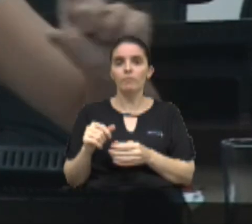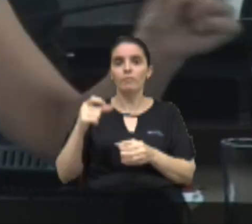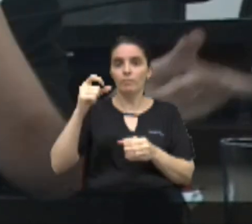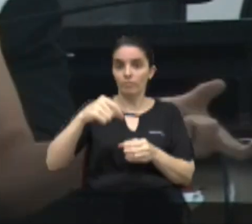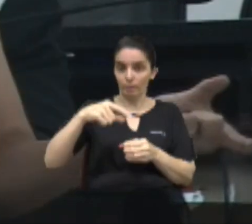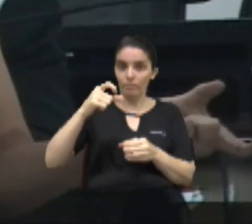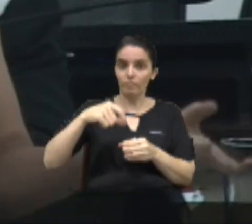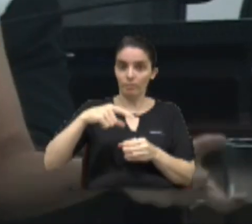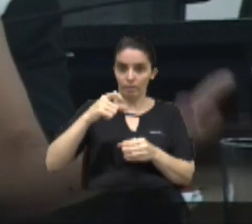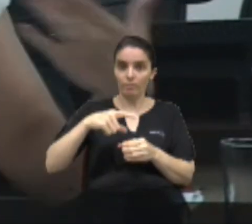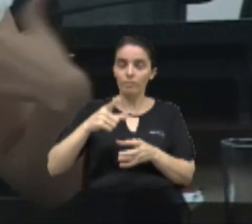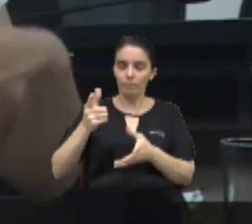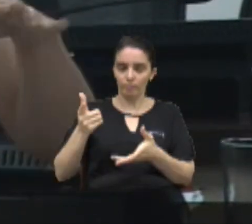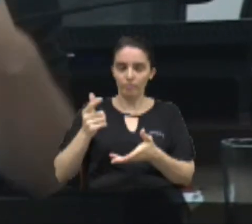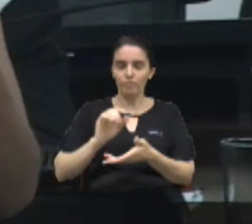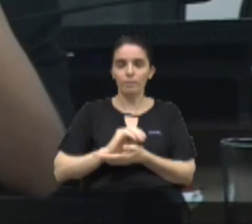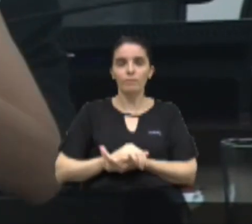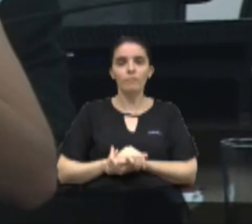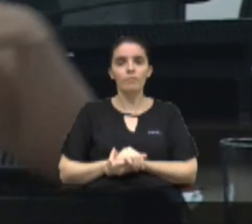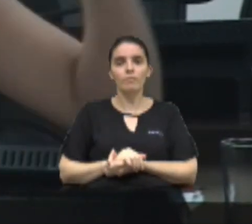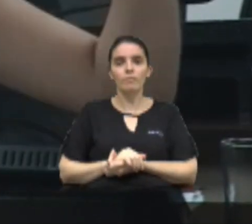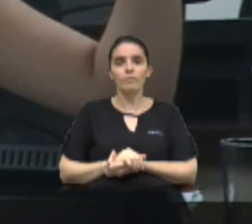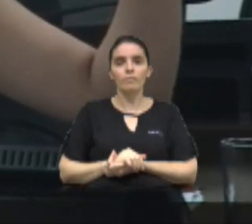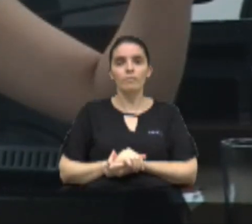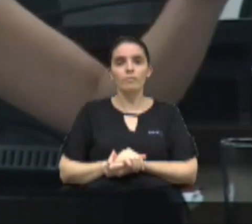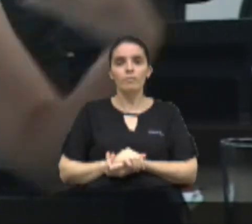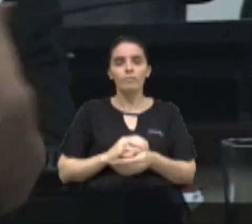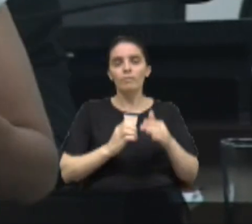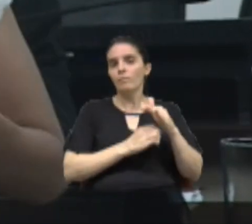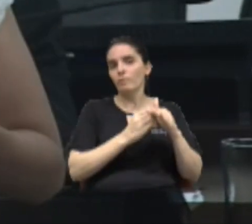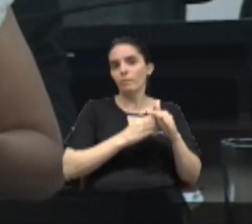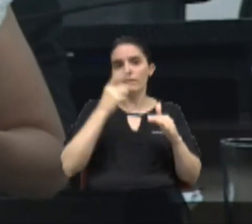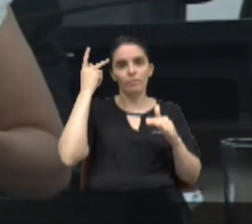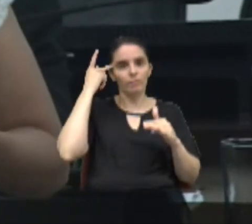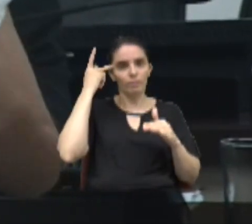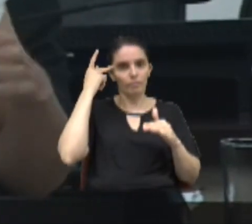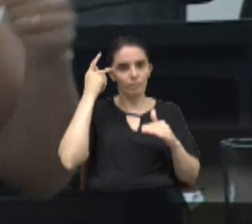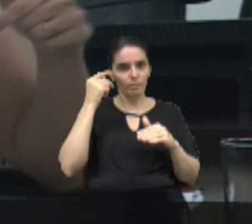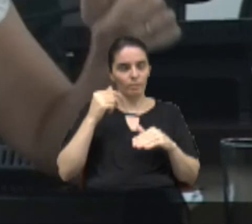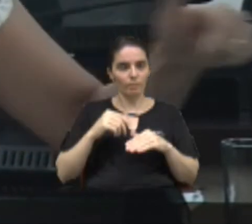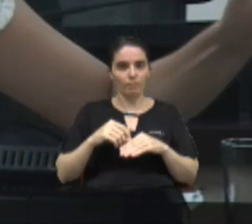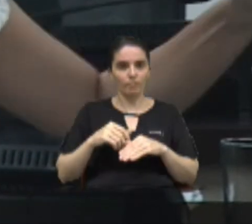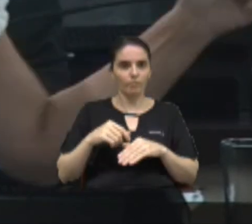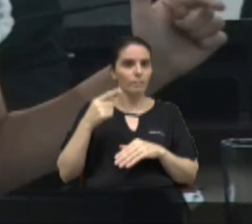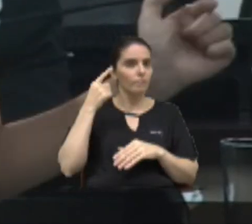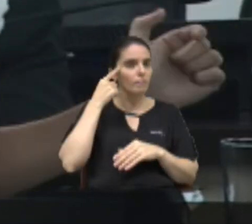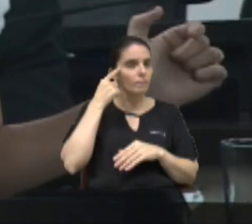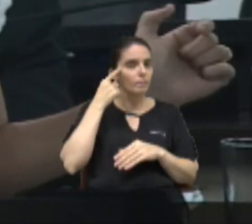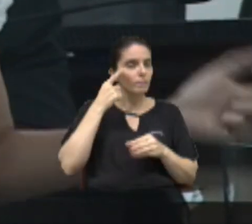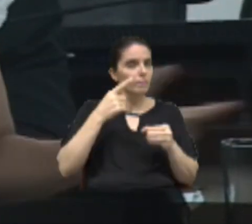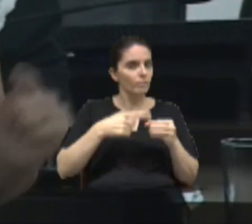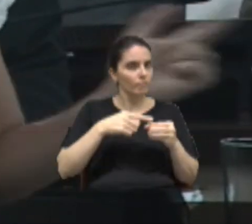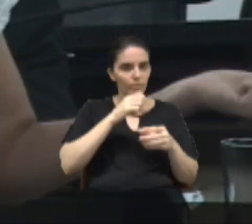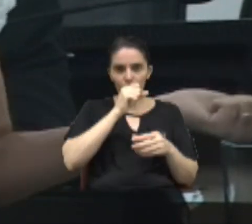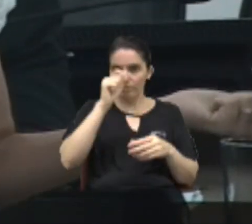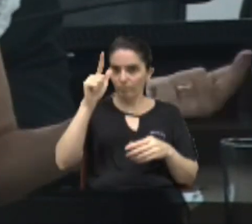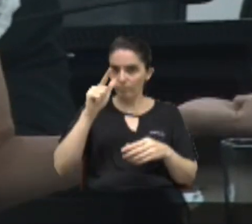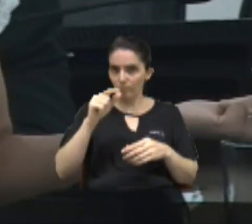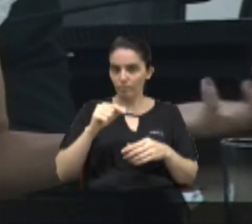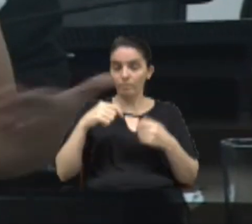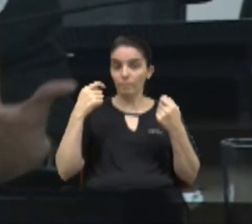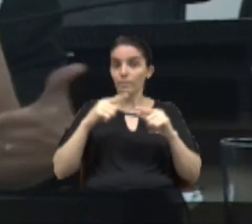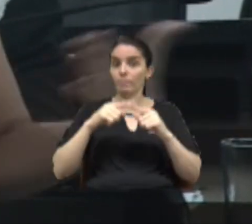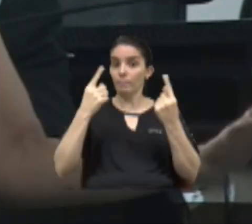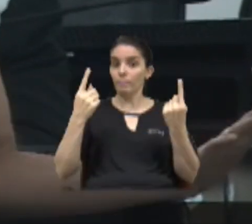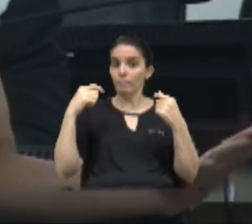essa compensação tributária. Então, chegava-se uma empresa em São Paulo, porque quando a gente fala nisso, a gente pensa só nas cidades do interior. E a gente não pensa